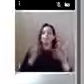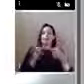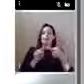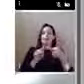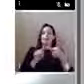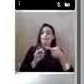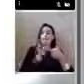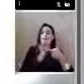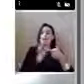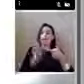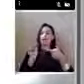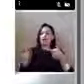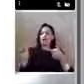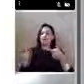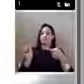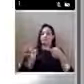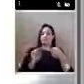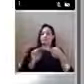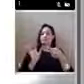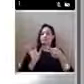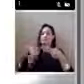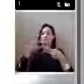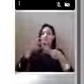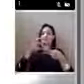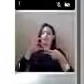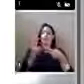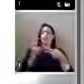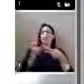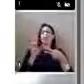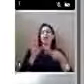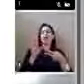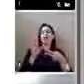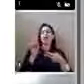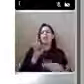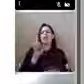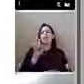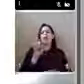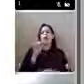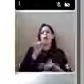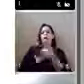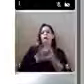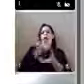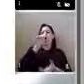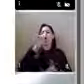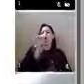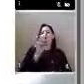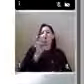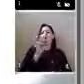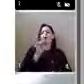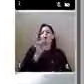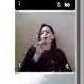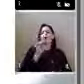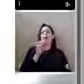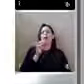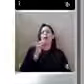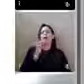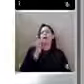palavras, né? Que elas não aparecem simplesmente nos corporas de onde foram extraídas, mas também